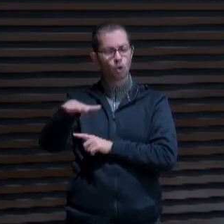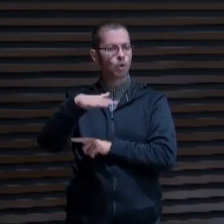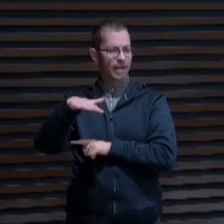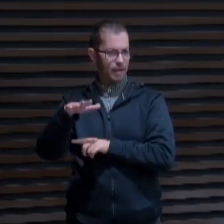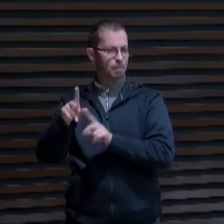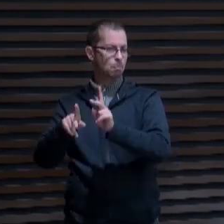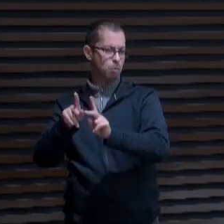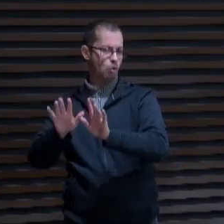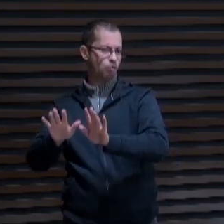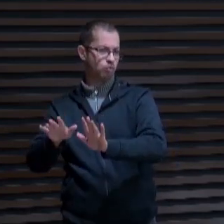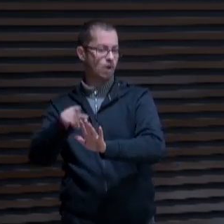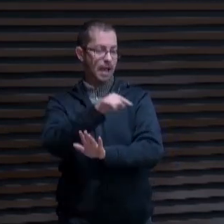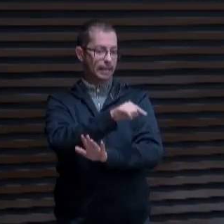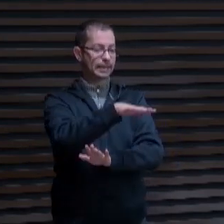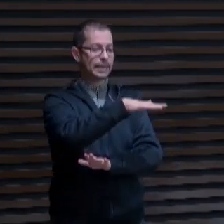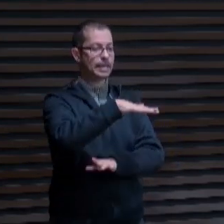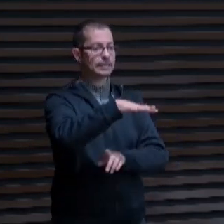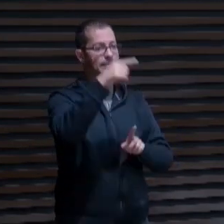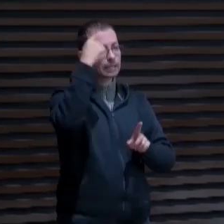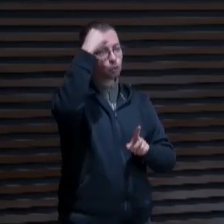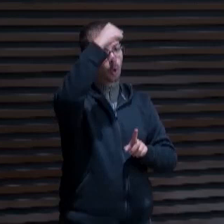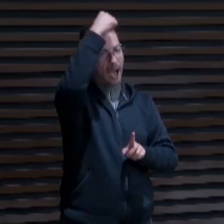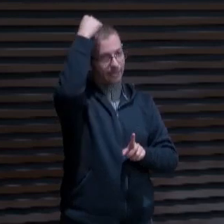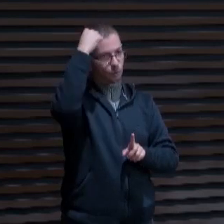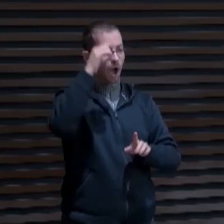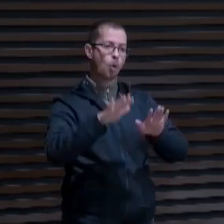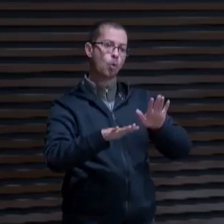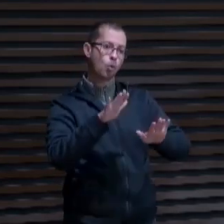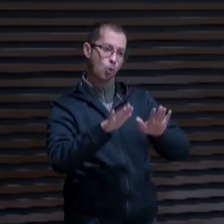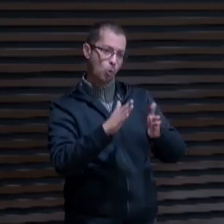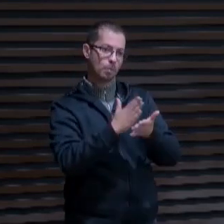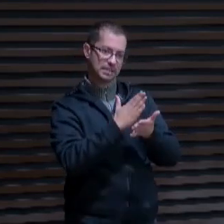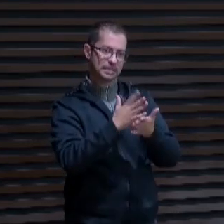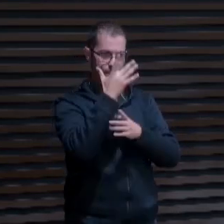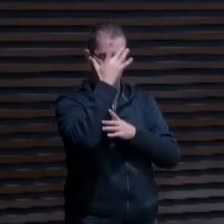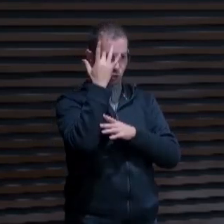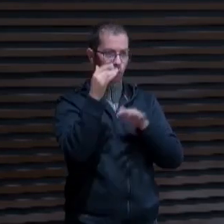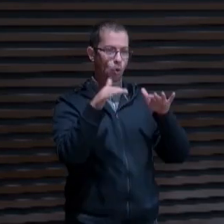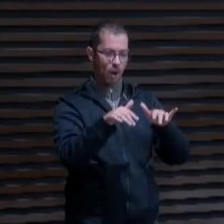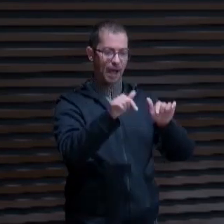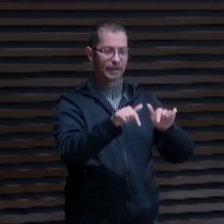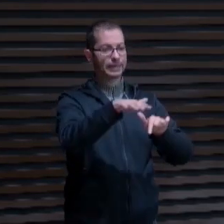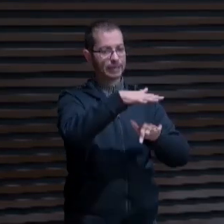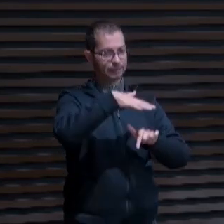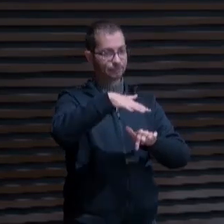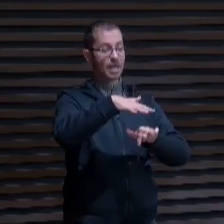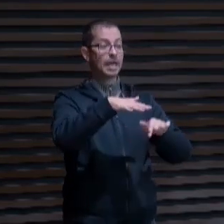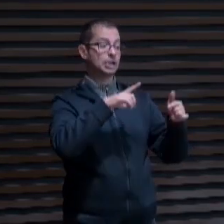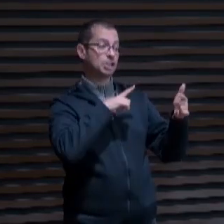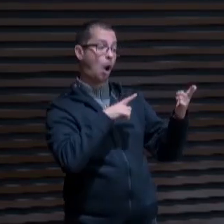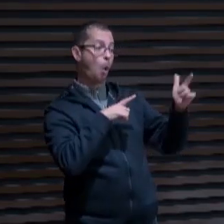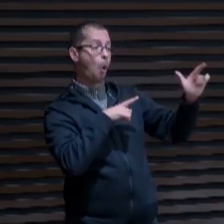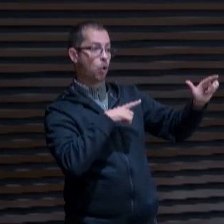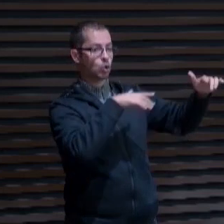em que somente um sacerdote entrava uma vez por ano no dia de Yom Kippur para